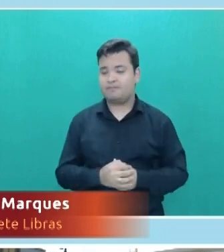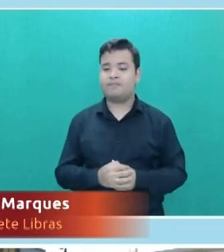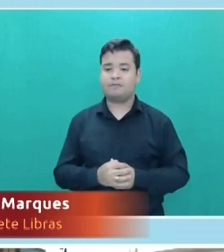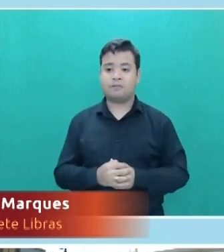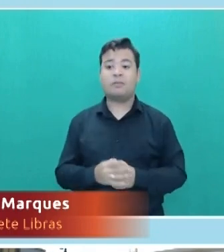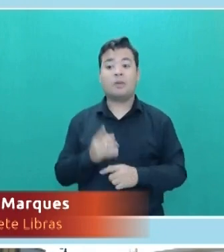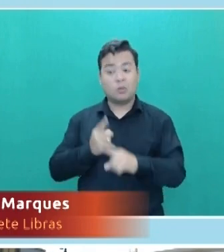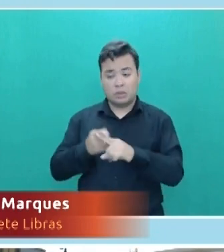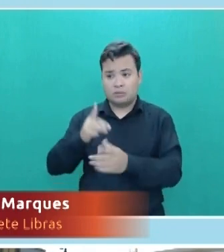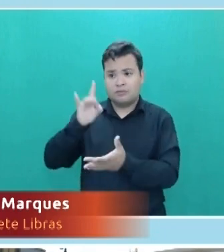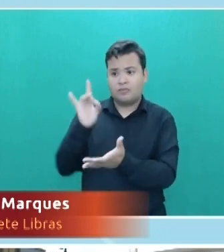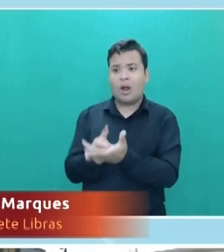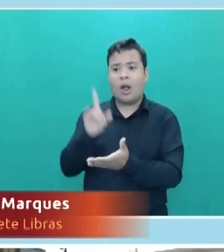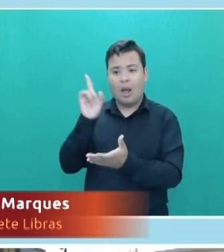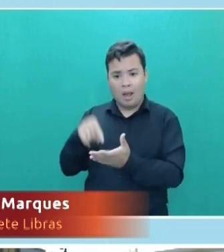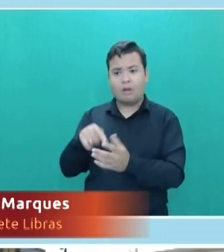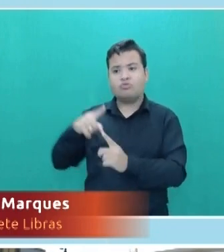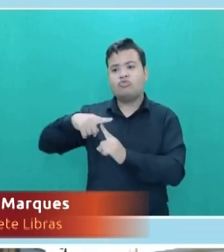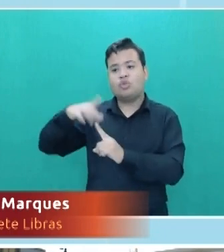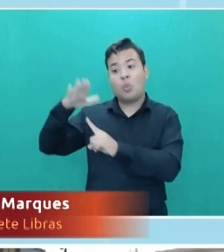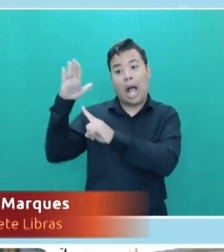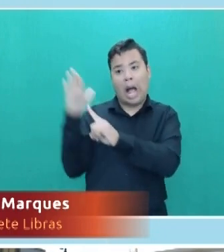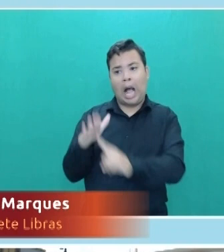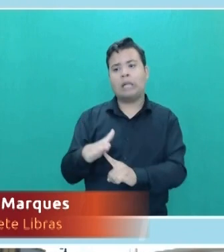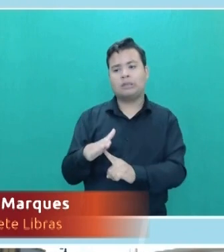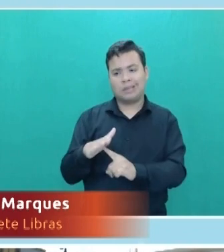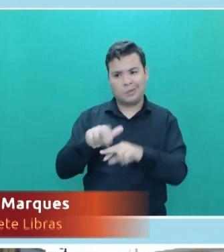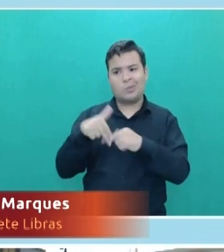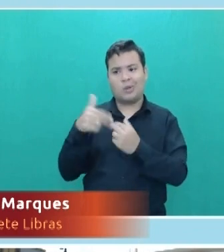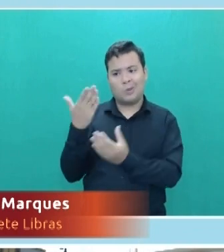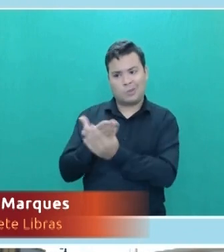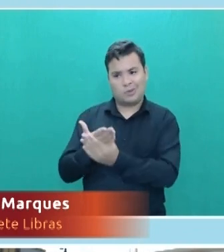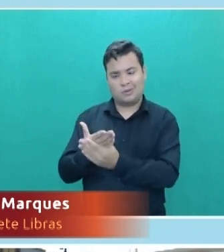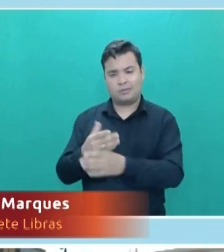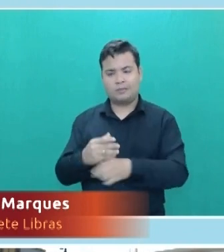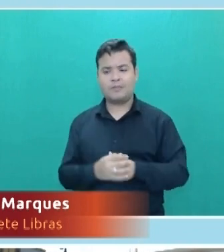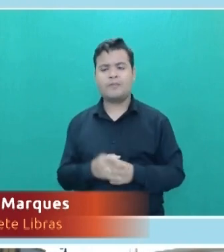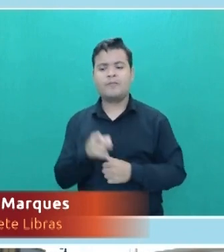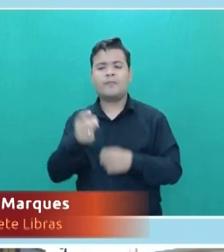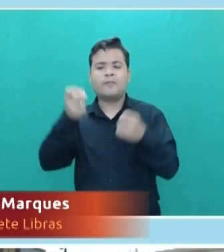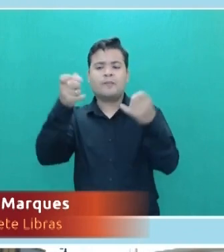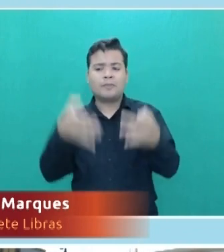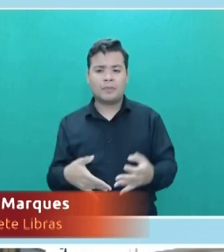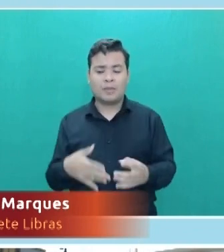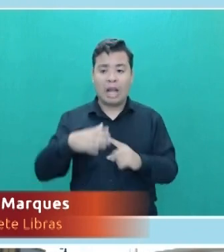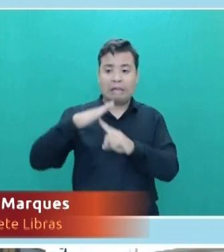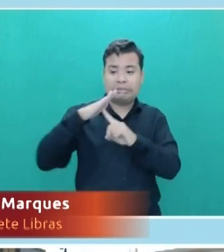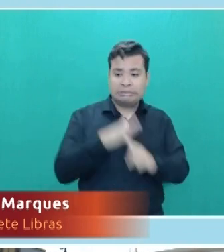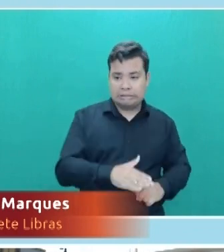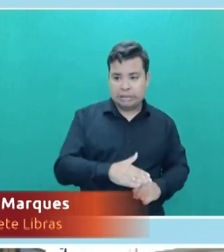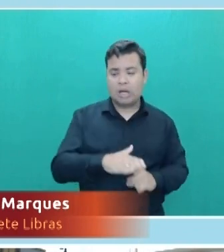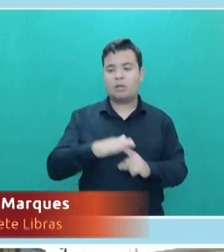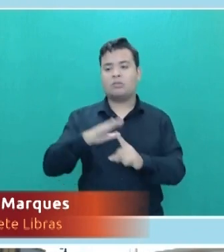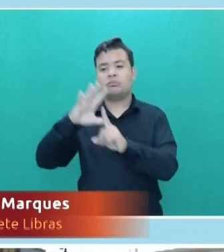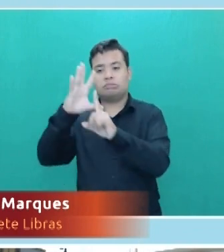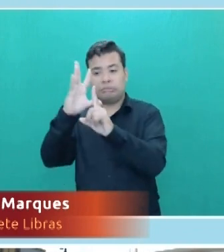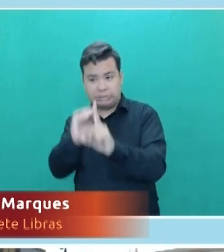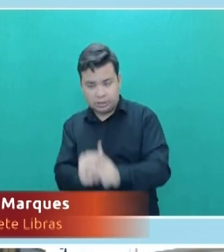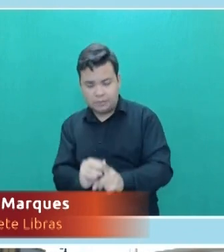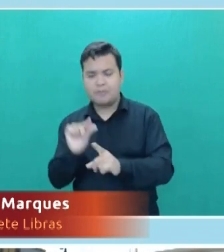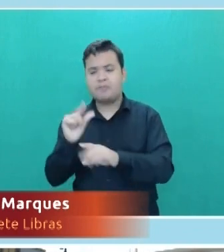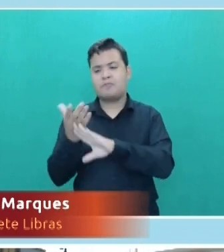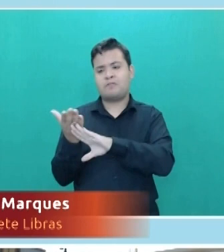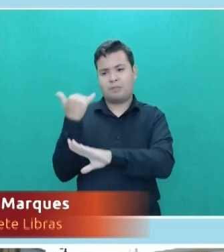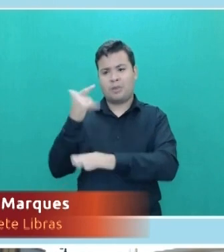assédio processual, inclusive. Quanto às questões que você levantou sobre assédio moral e assédio sexual, recentemente, inclusive, a